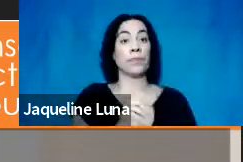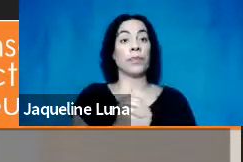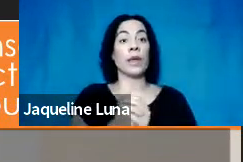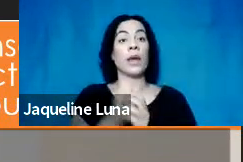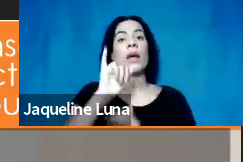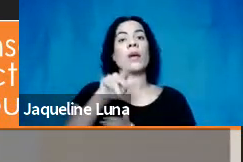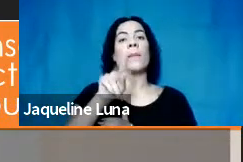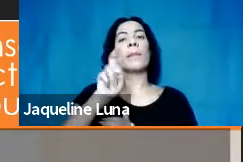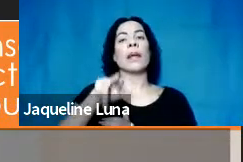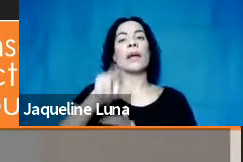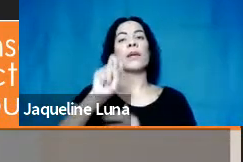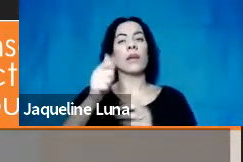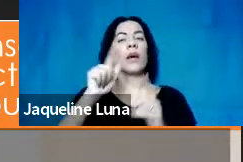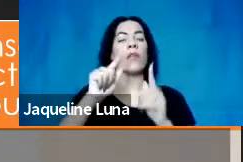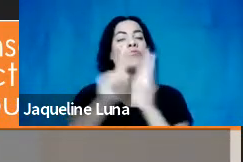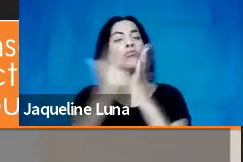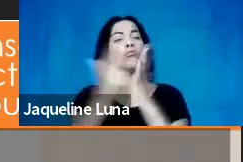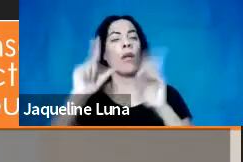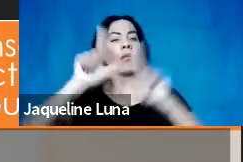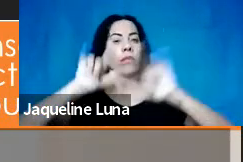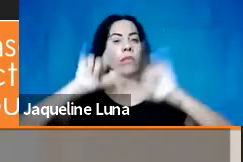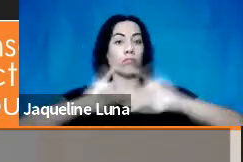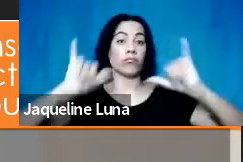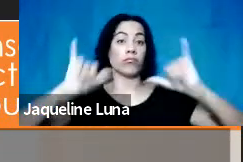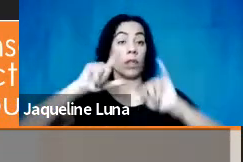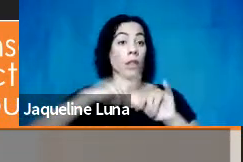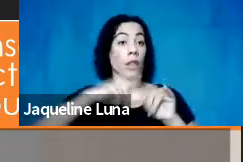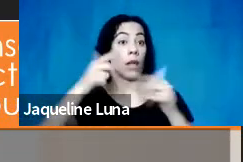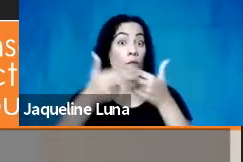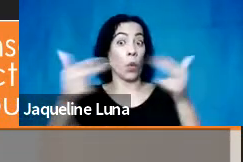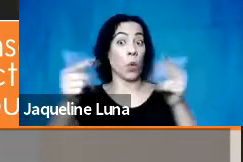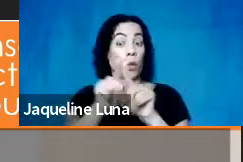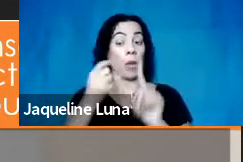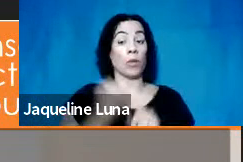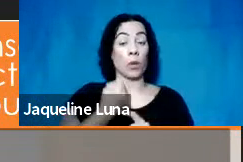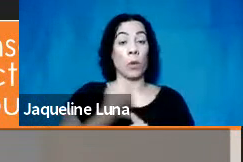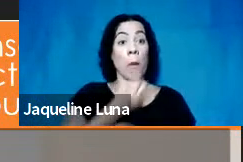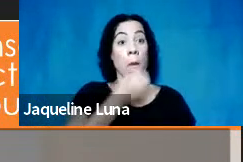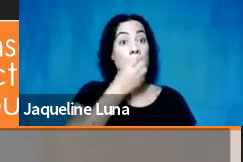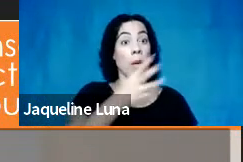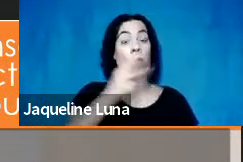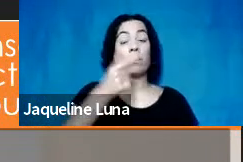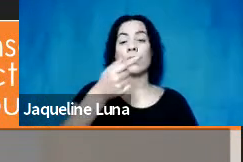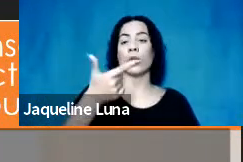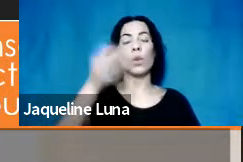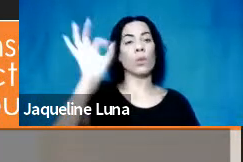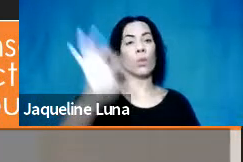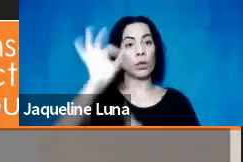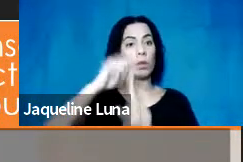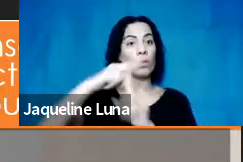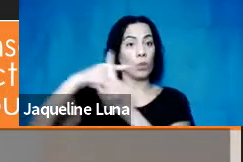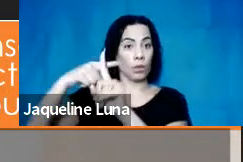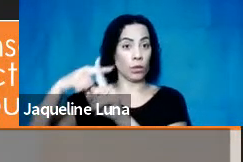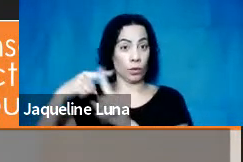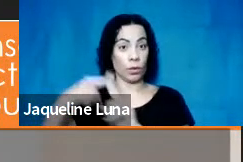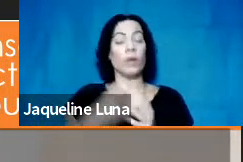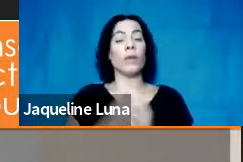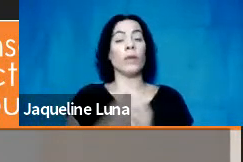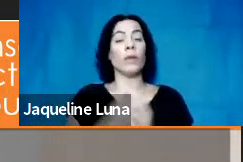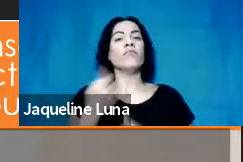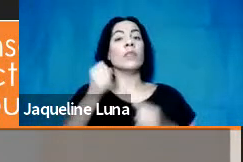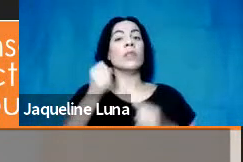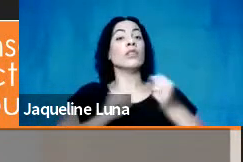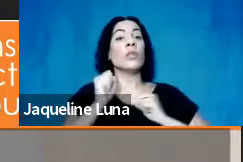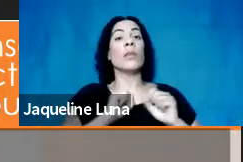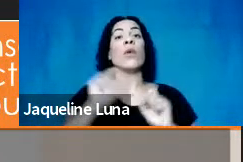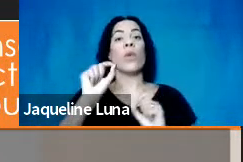tem um impacto também, bem grande também, de 72% de positividade, né? A